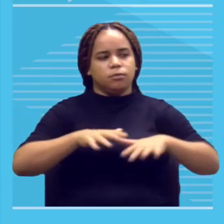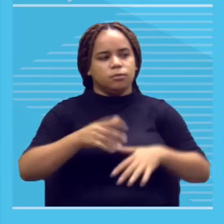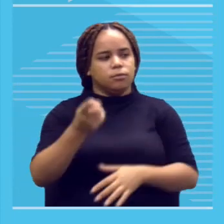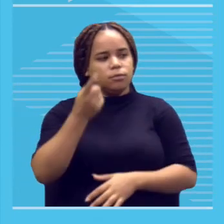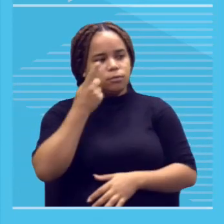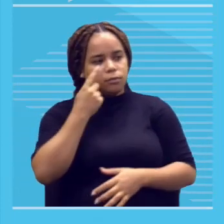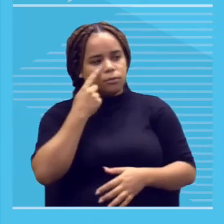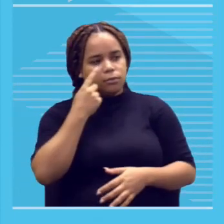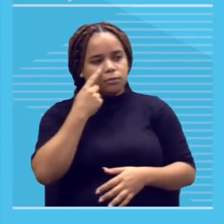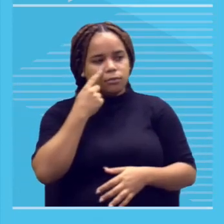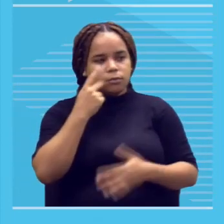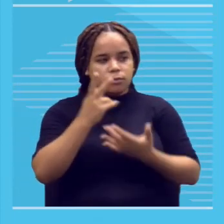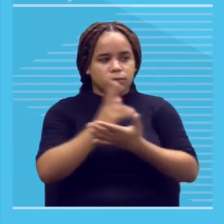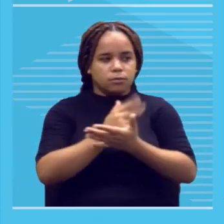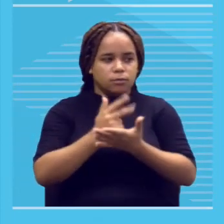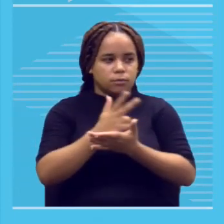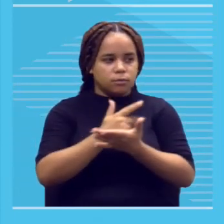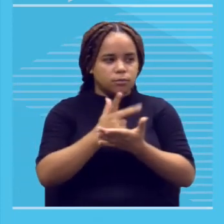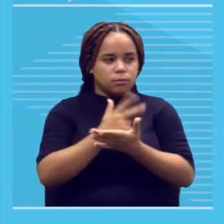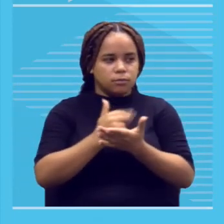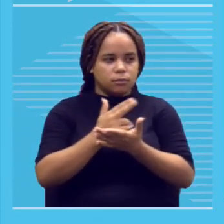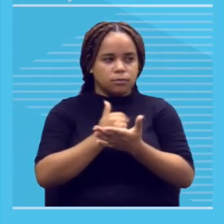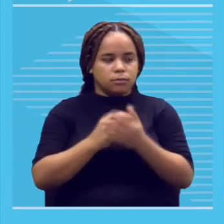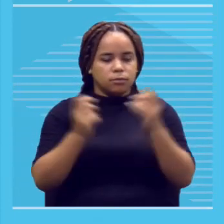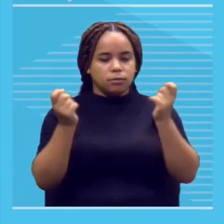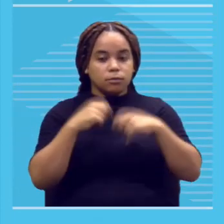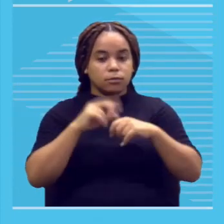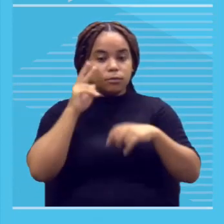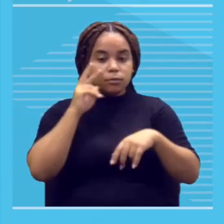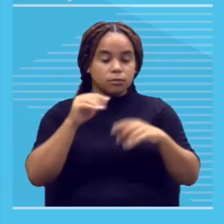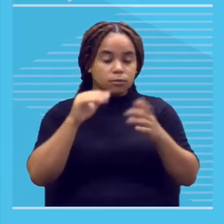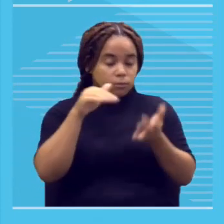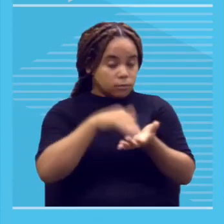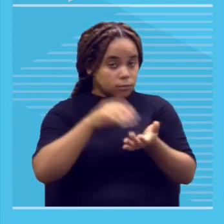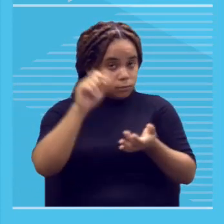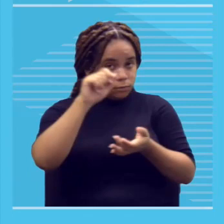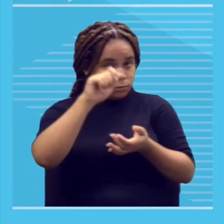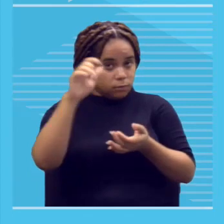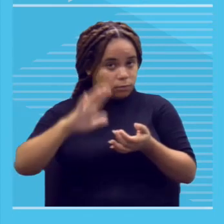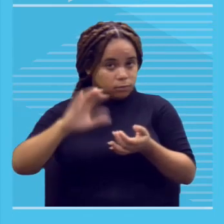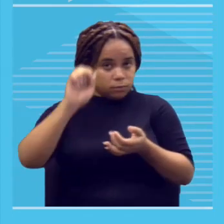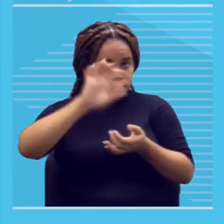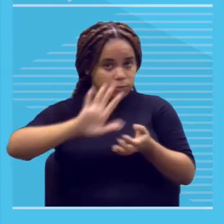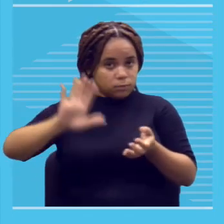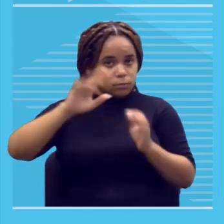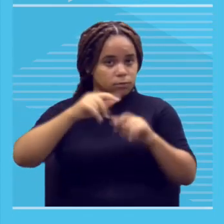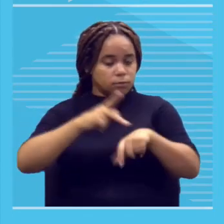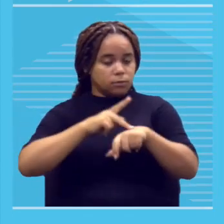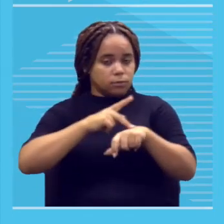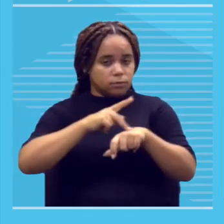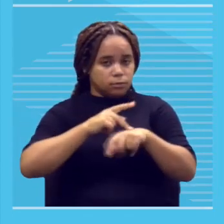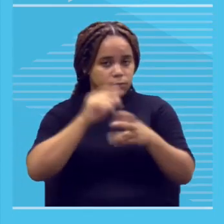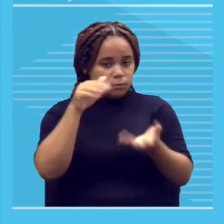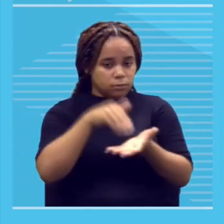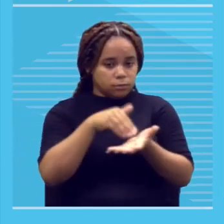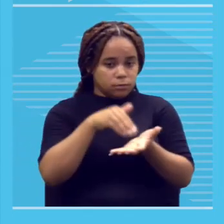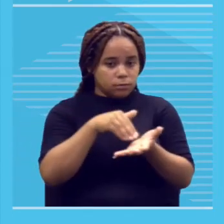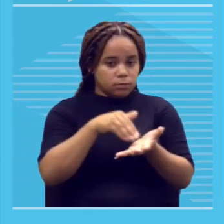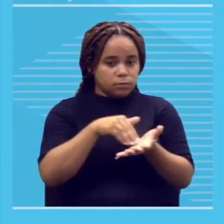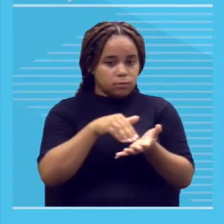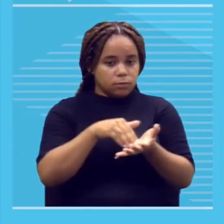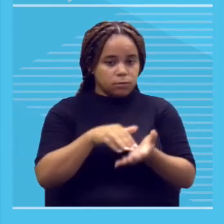que esse desenho bem pequeno espero que vocês estejam conseguindo ver tá bom é esse